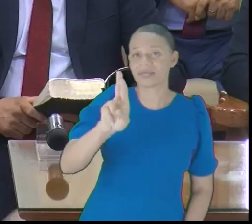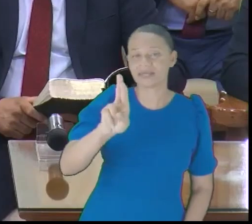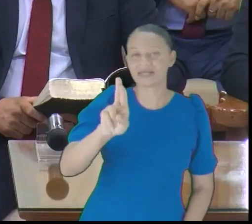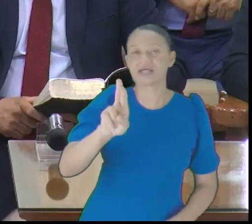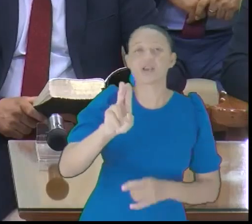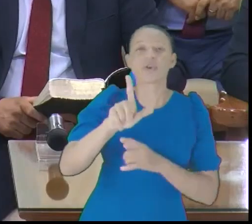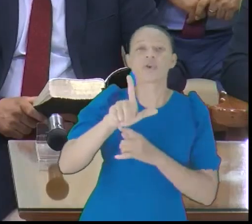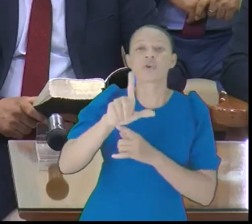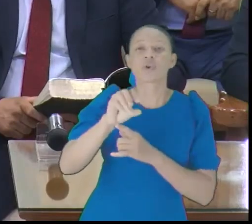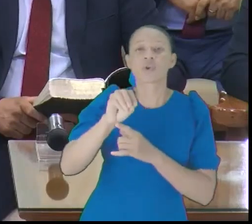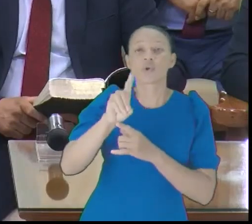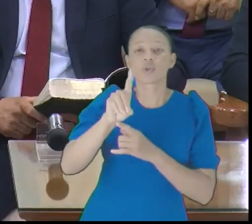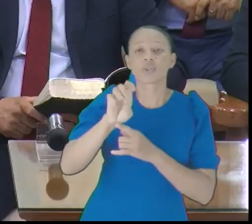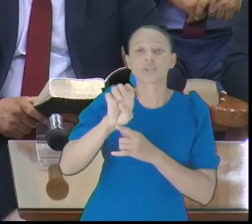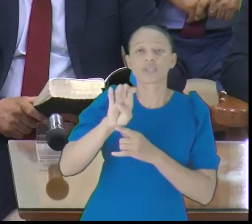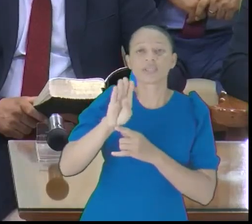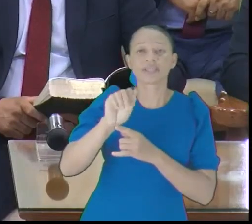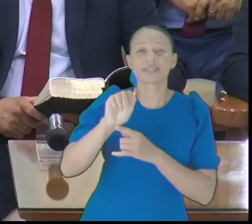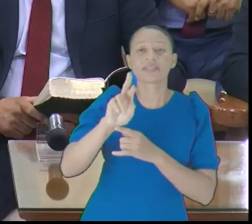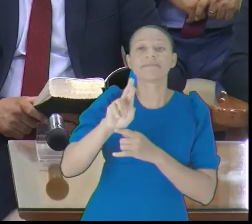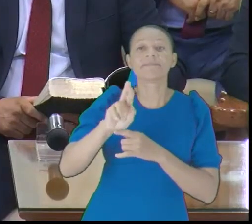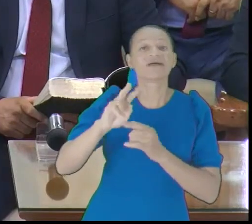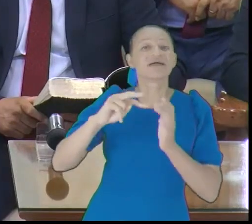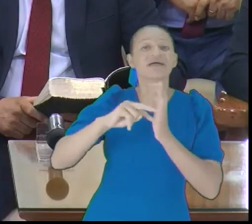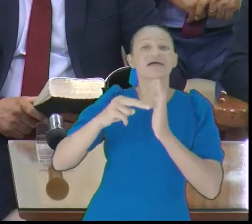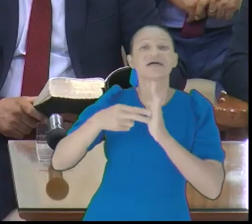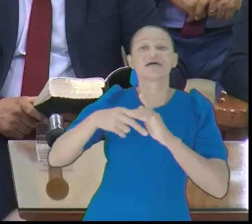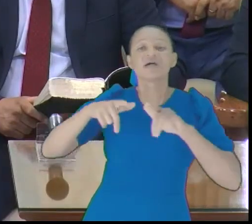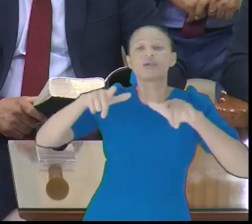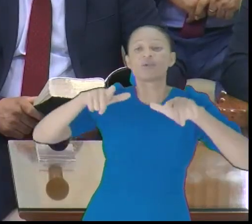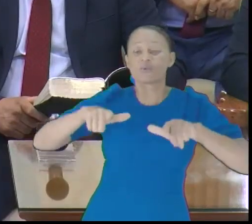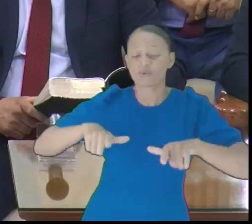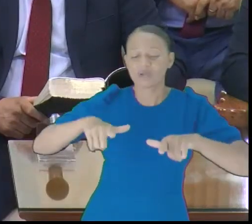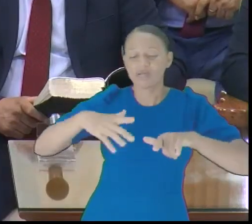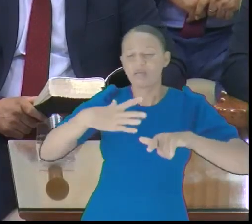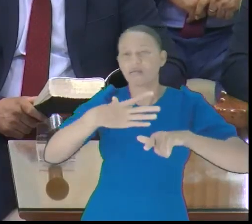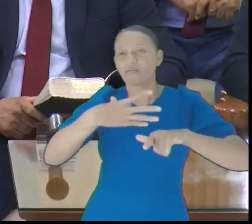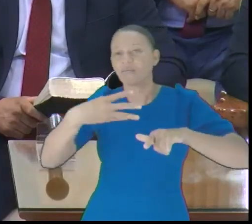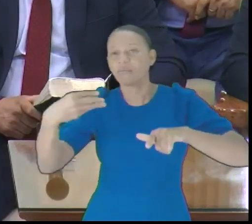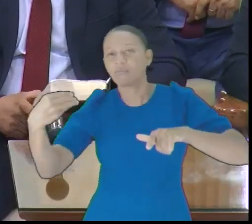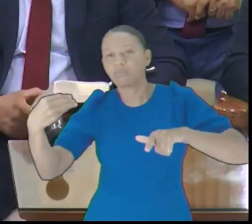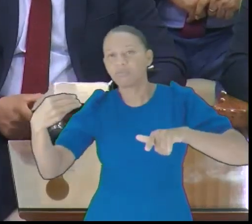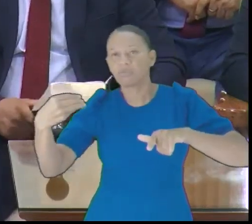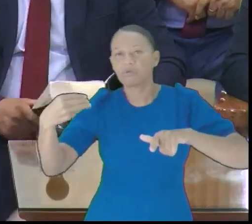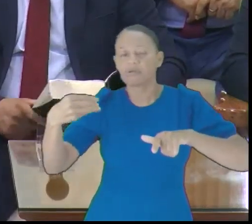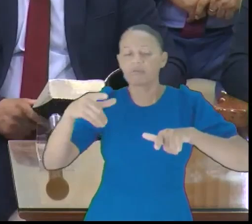Lodebar significa lugar de esquecimento.